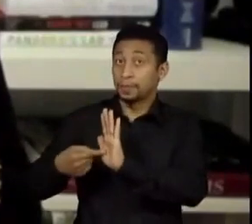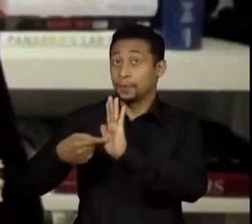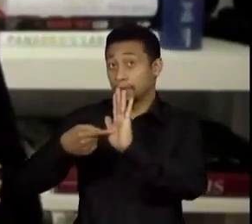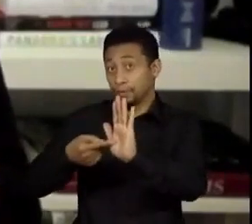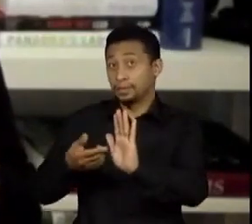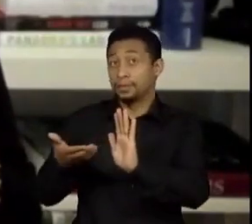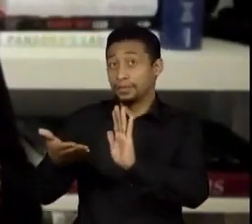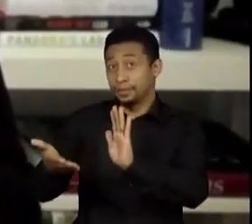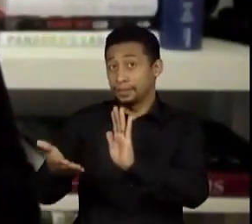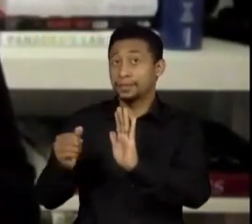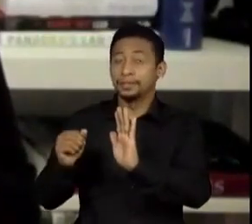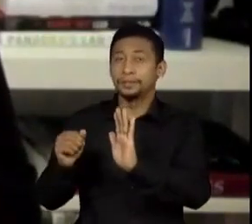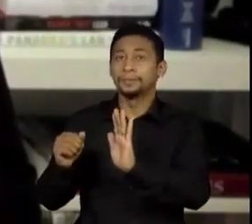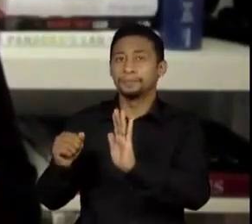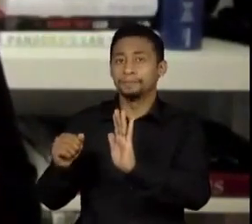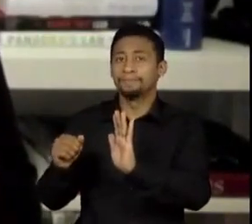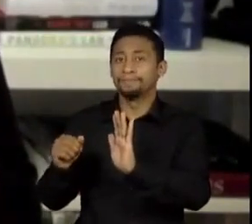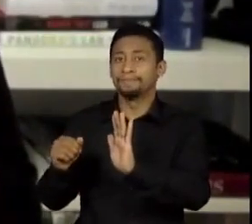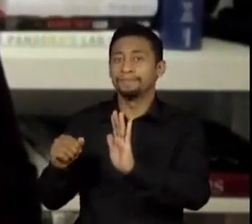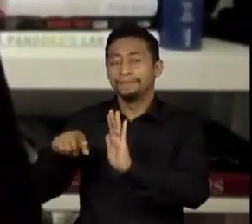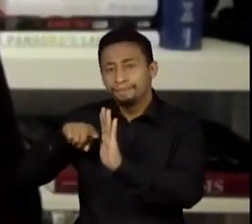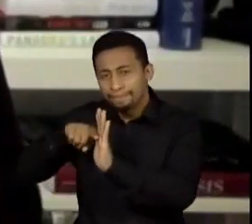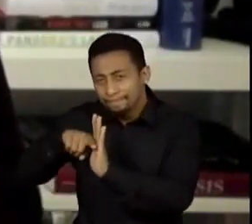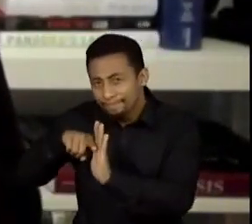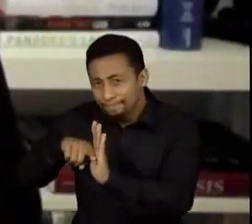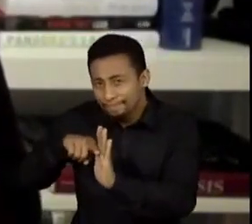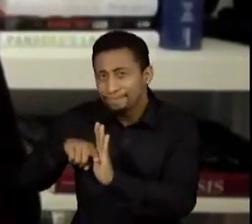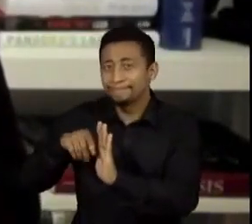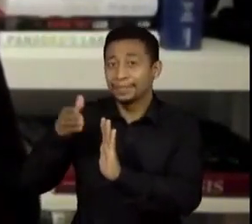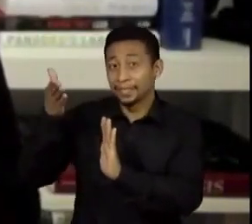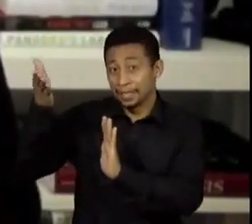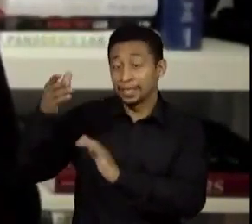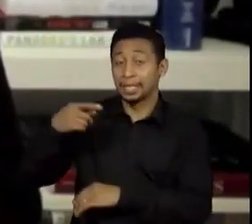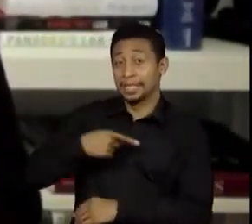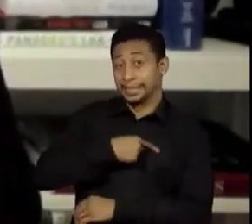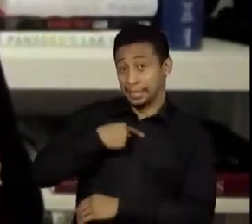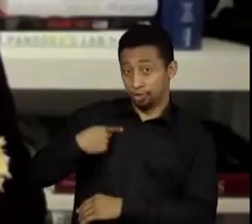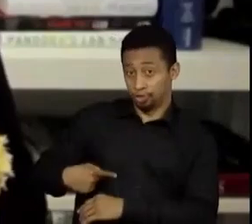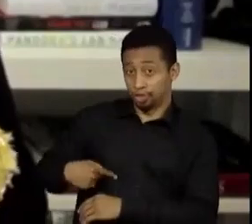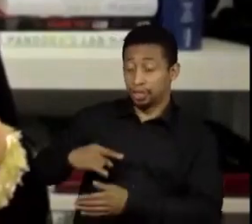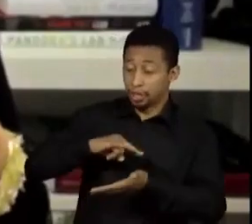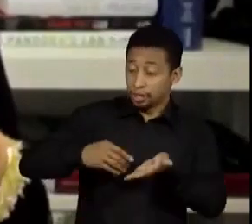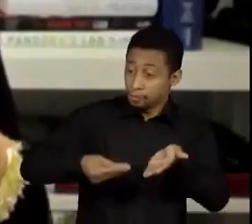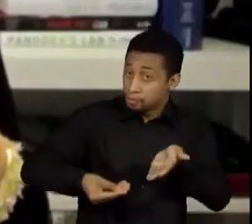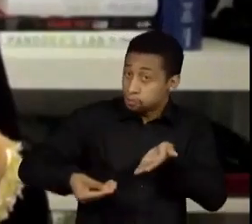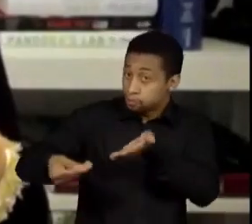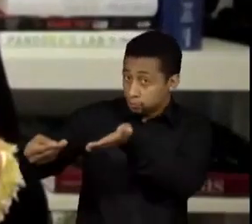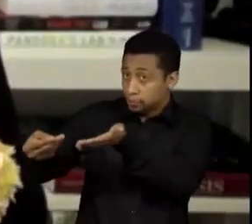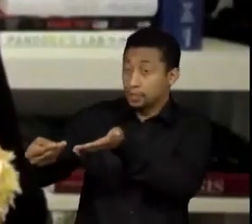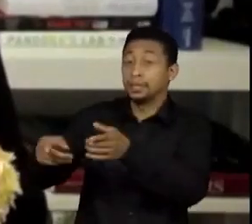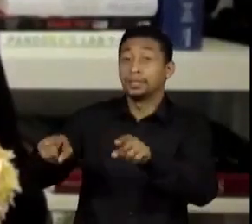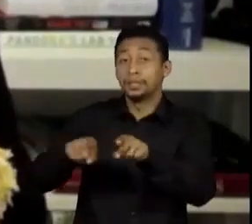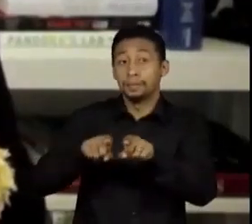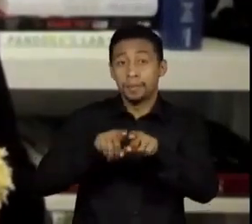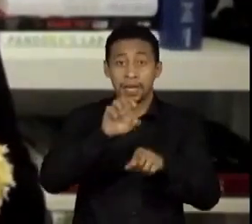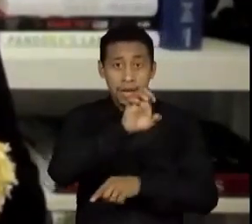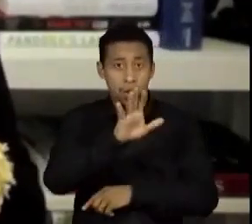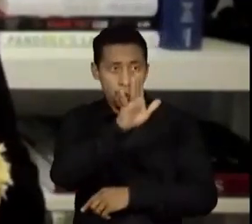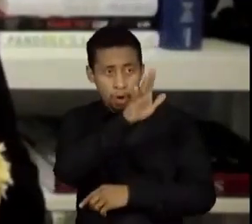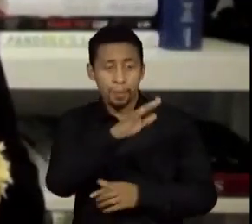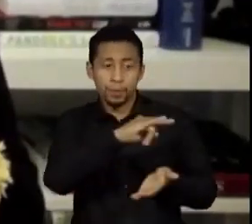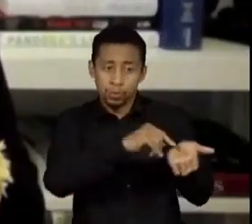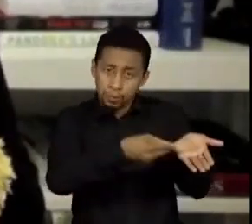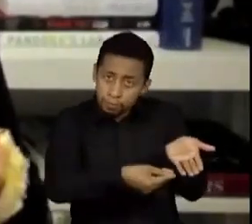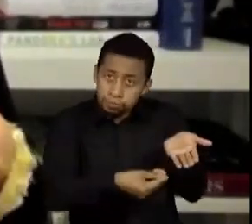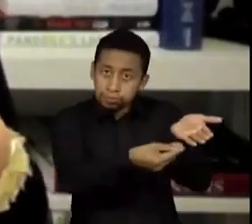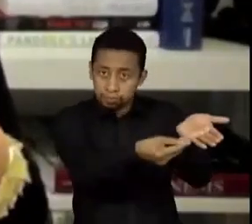sendo já submetido para a agência regulatória na China e para a agência regulatória na Europa. Então, a